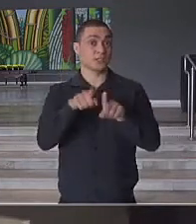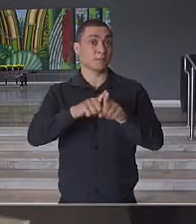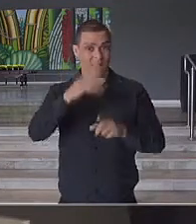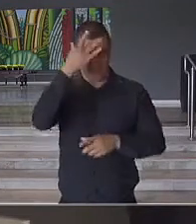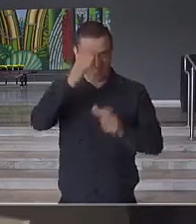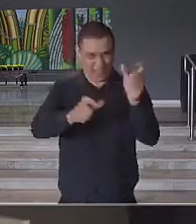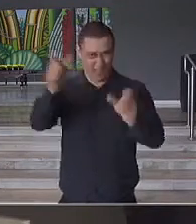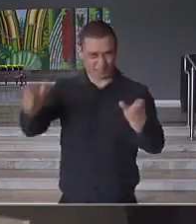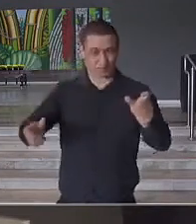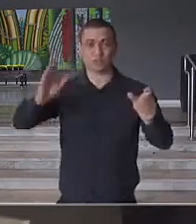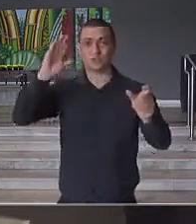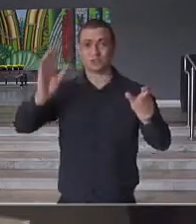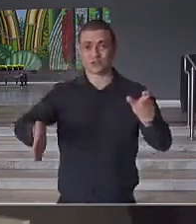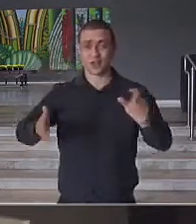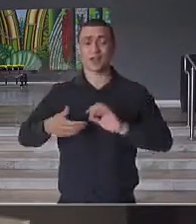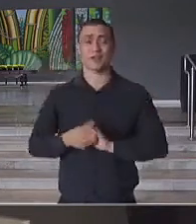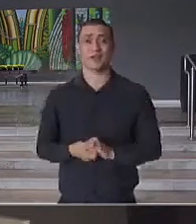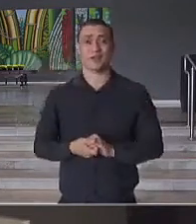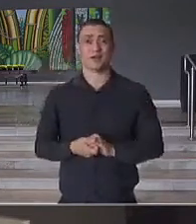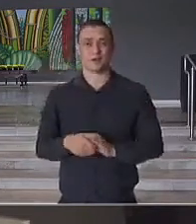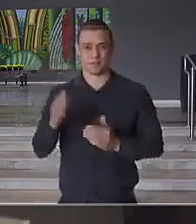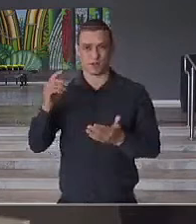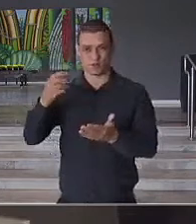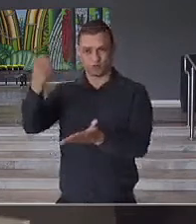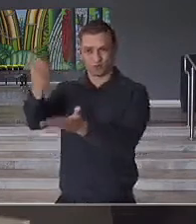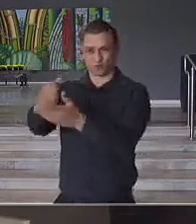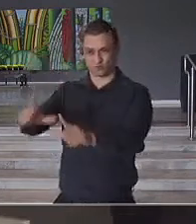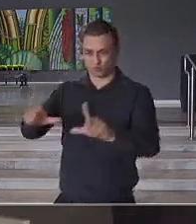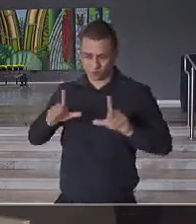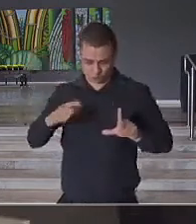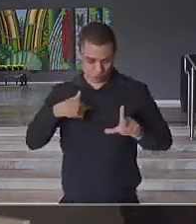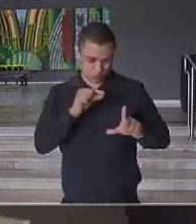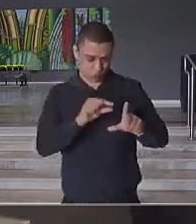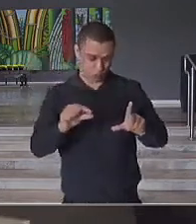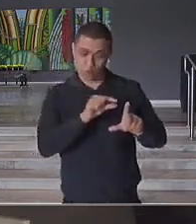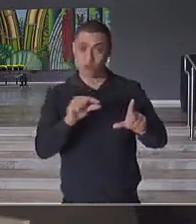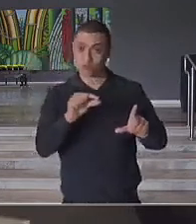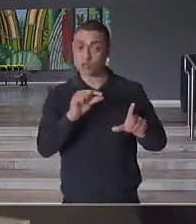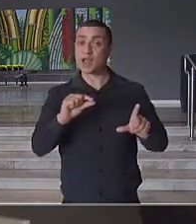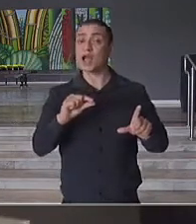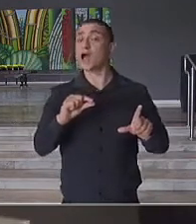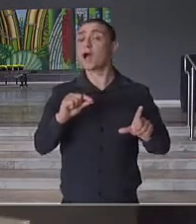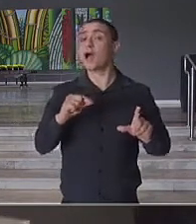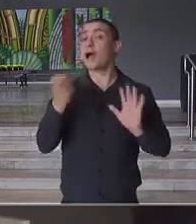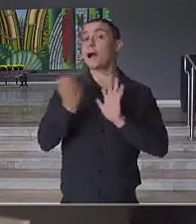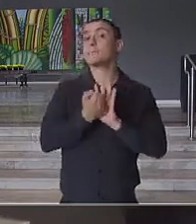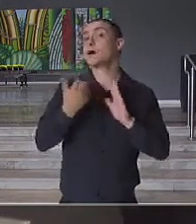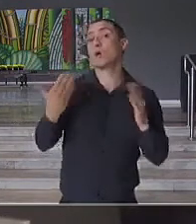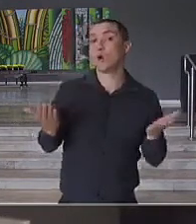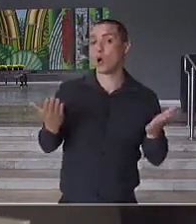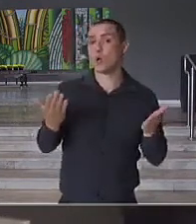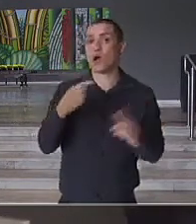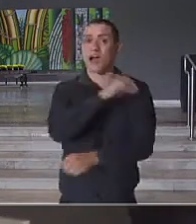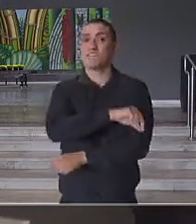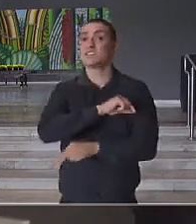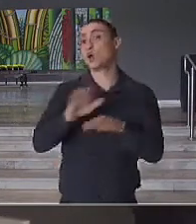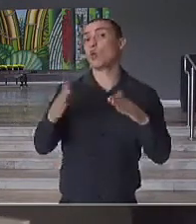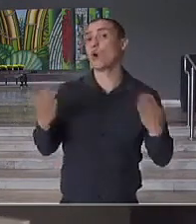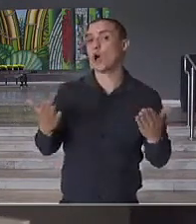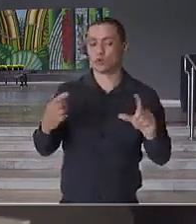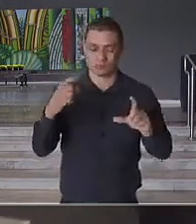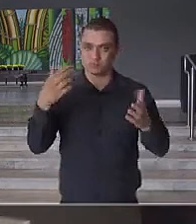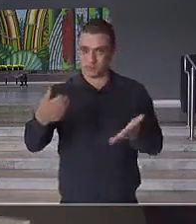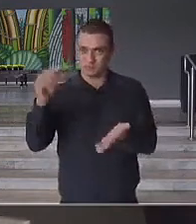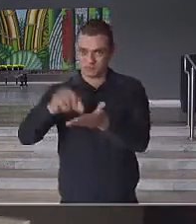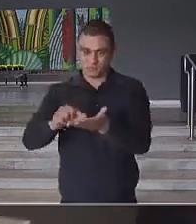pessoas recebem seu cartão, nesse cartão fica registrado qual foi a vacina que foi